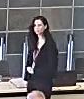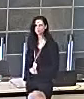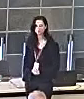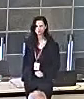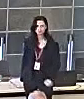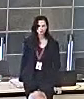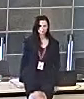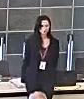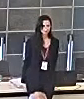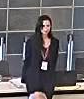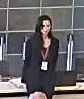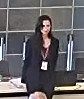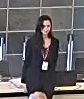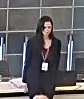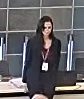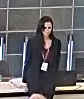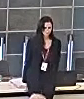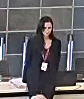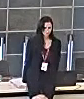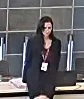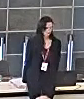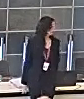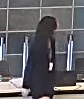Se quiser, o microfone vai estar aberto.